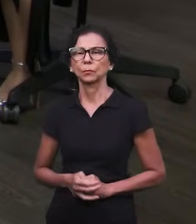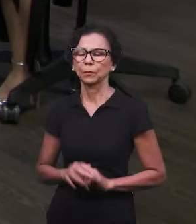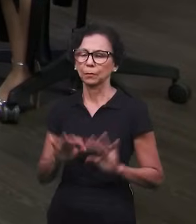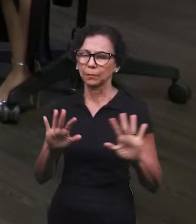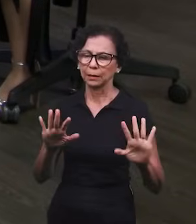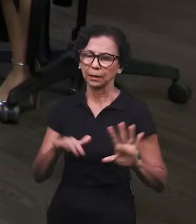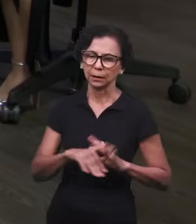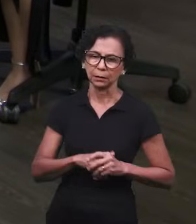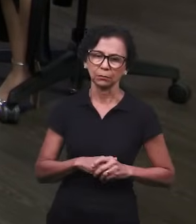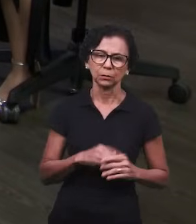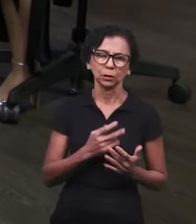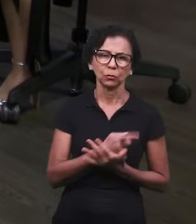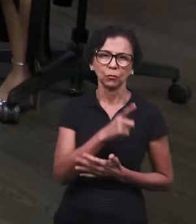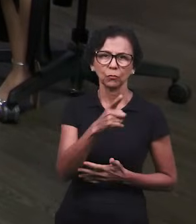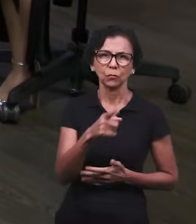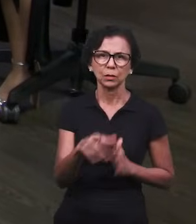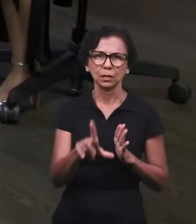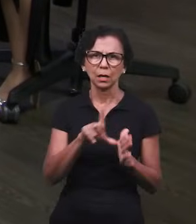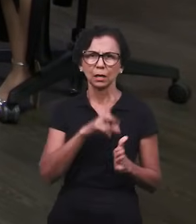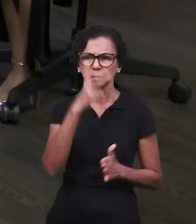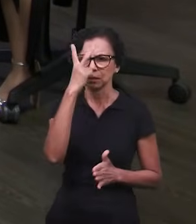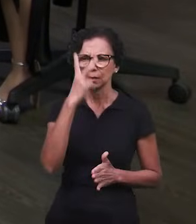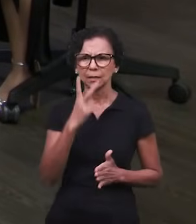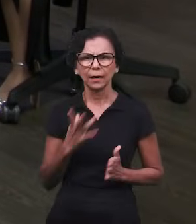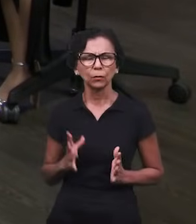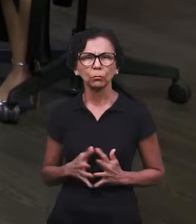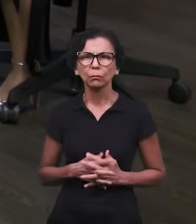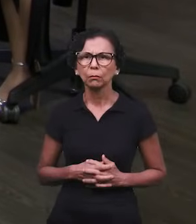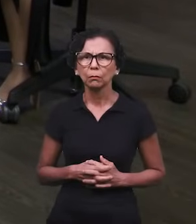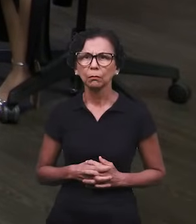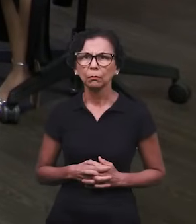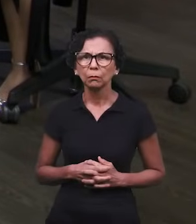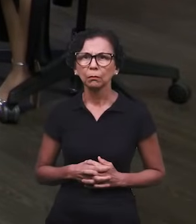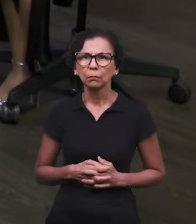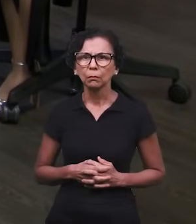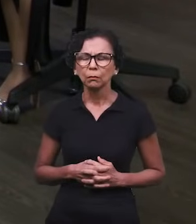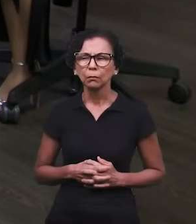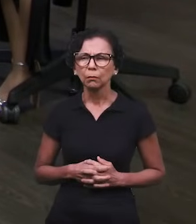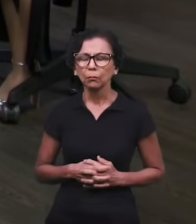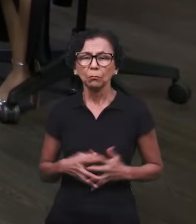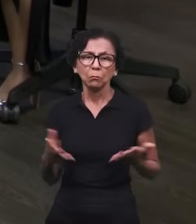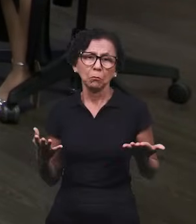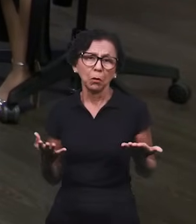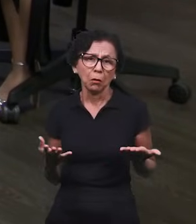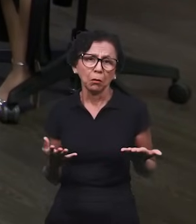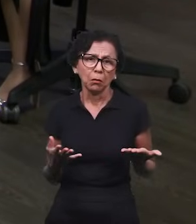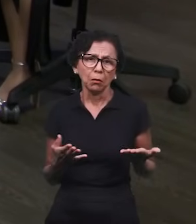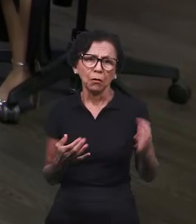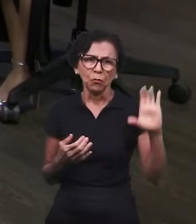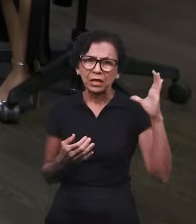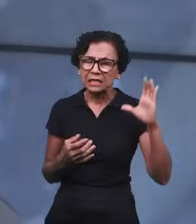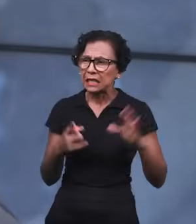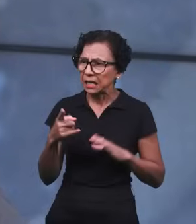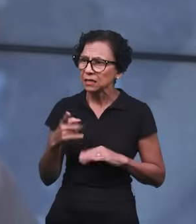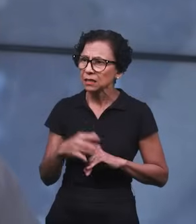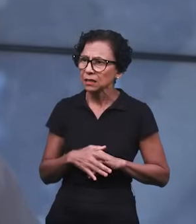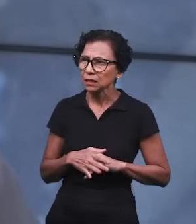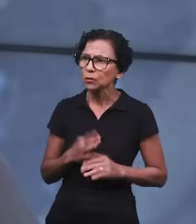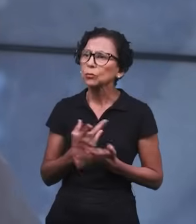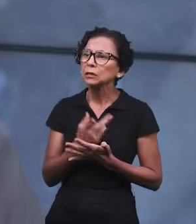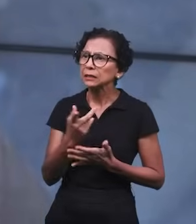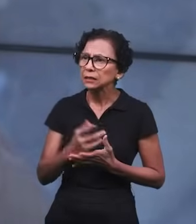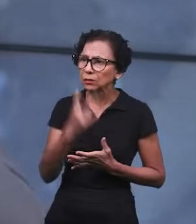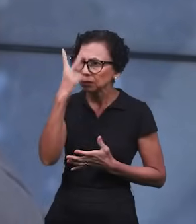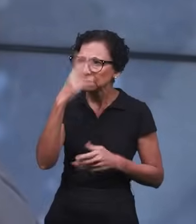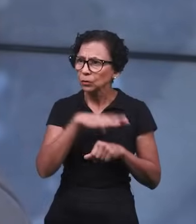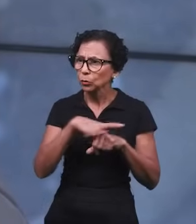falou assim, não, peraí, o que está acontecendo? Porque você era cego, meu amigo, eu só sei de uma coisa. Eu era cego e agora vejo. Isso eu sei.